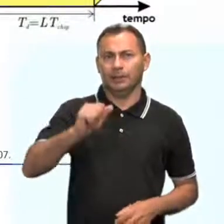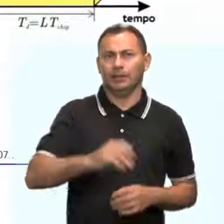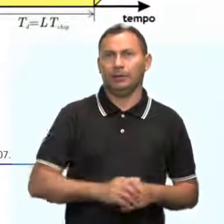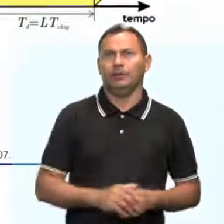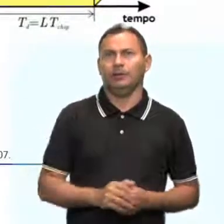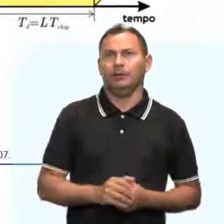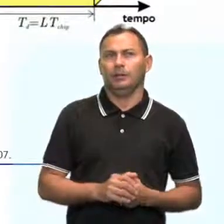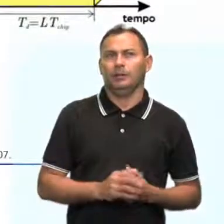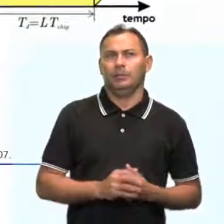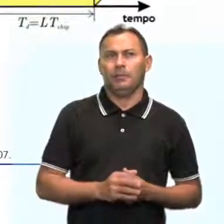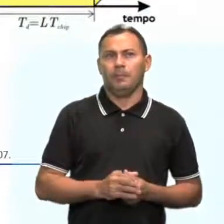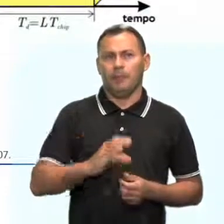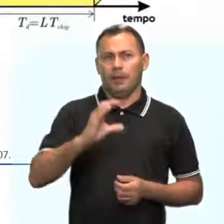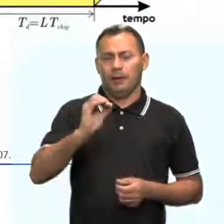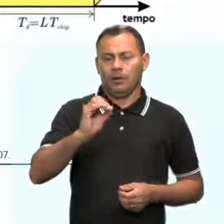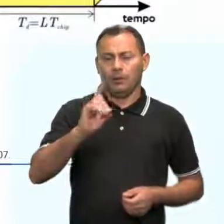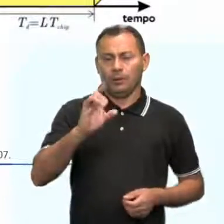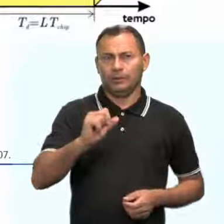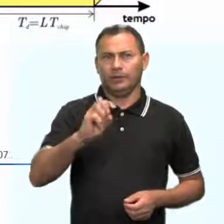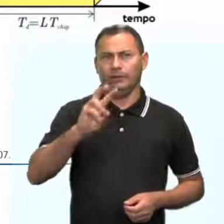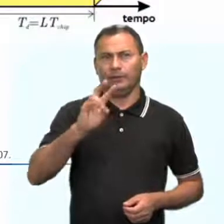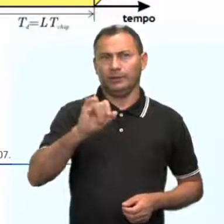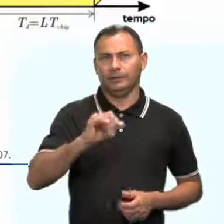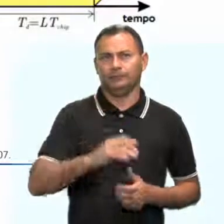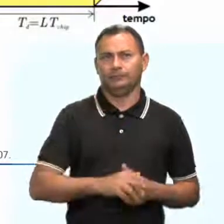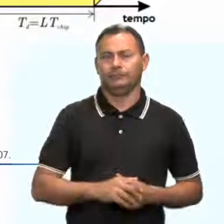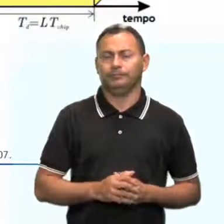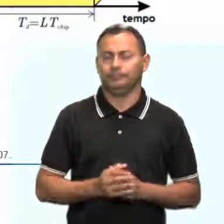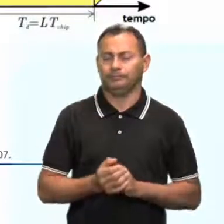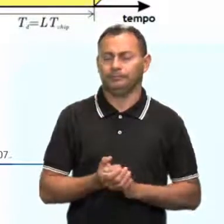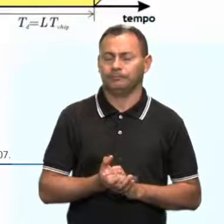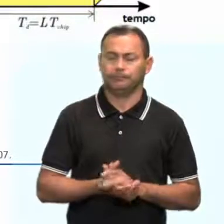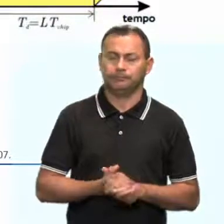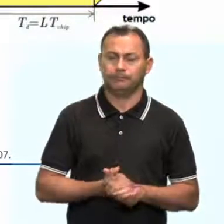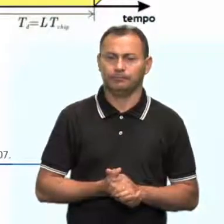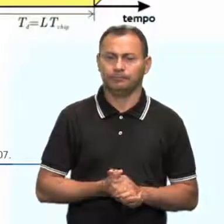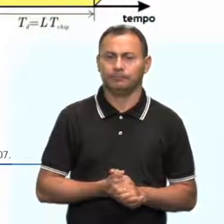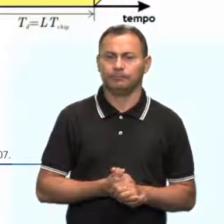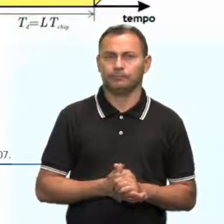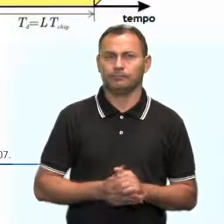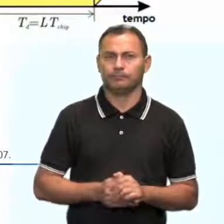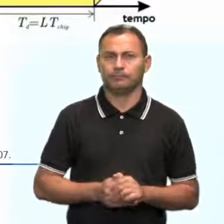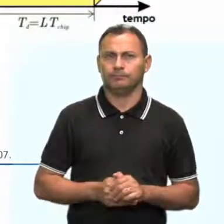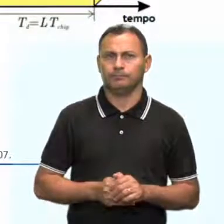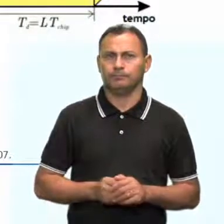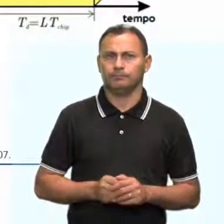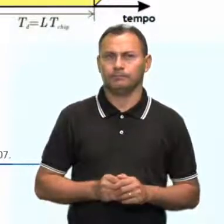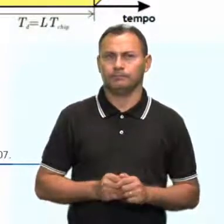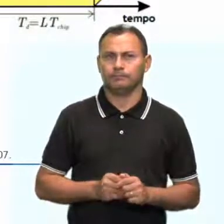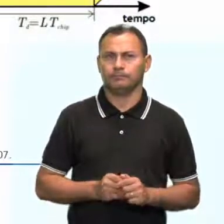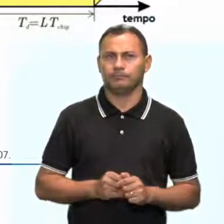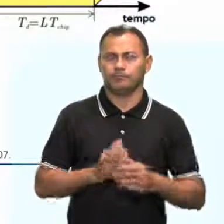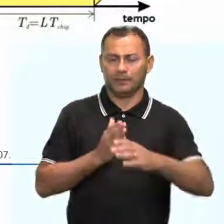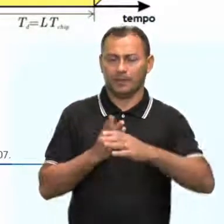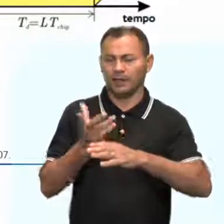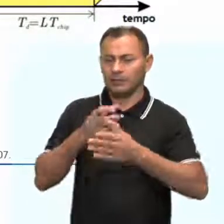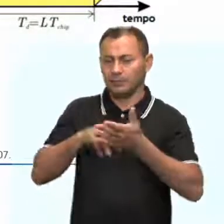de Code Division Multiple Access, ou seja,